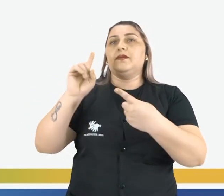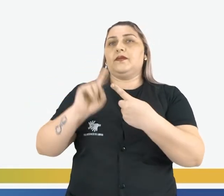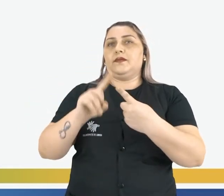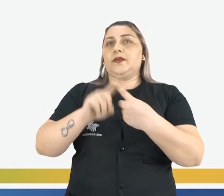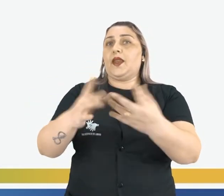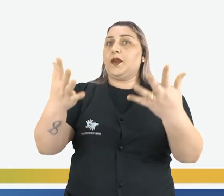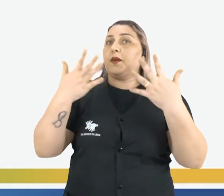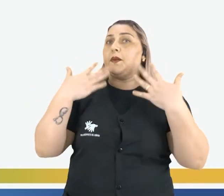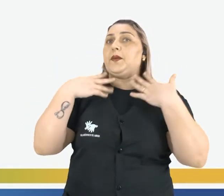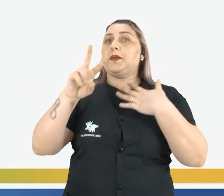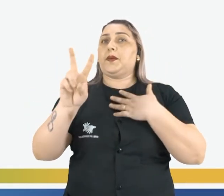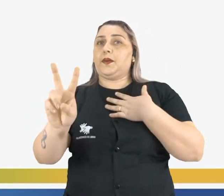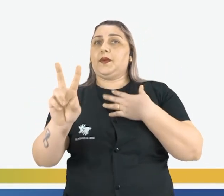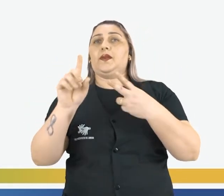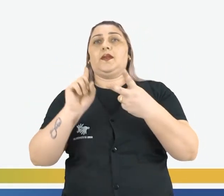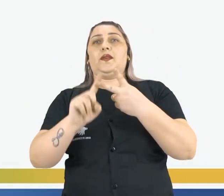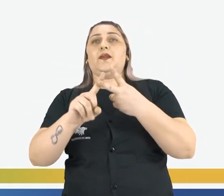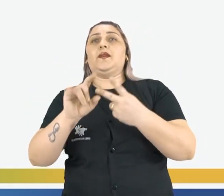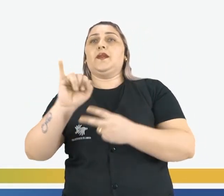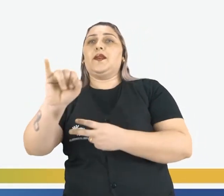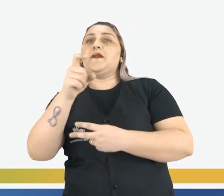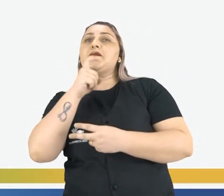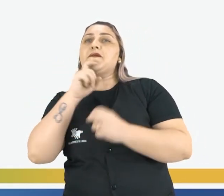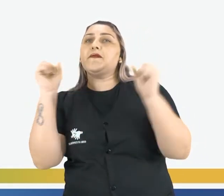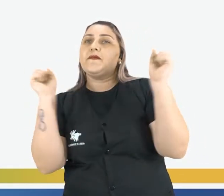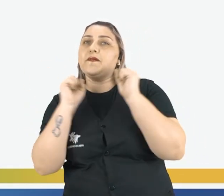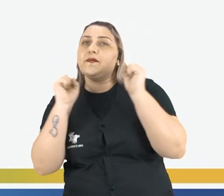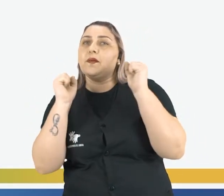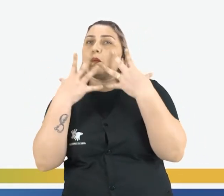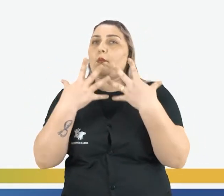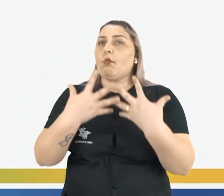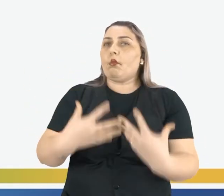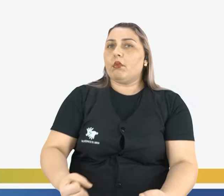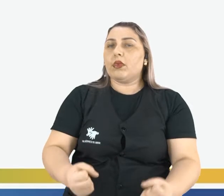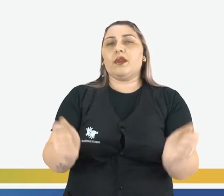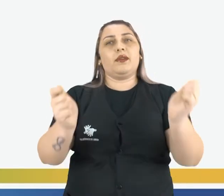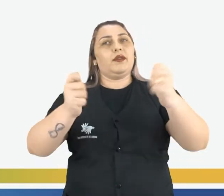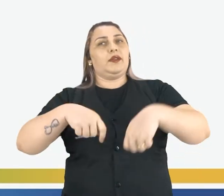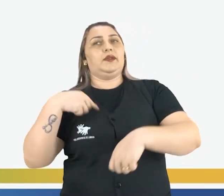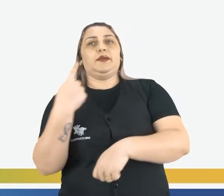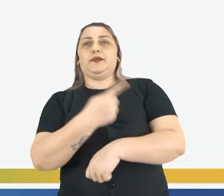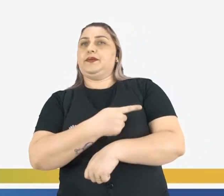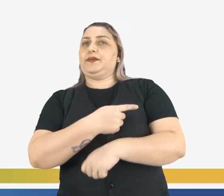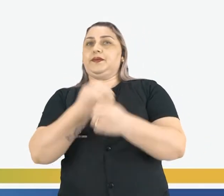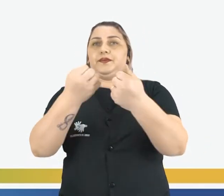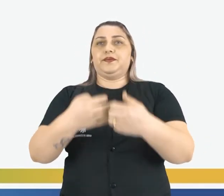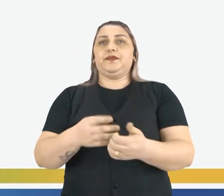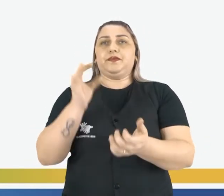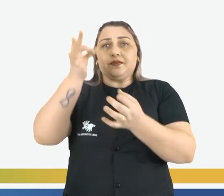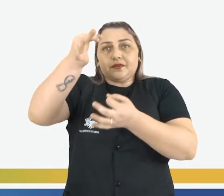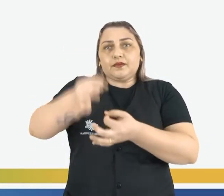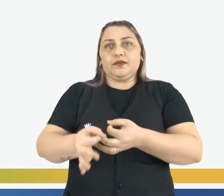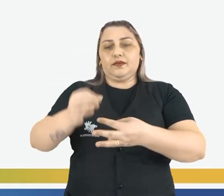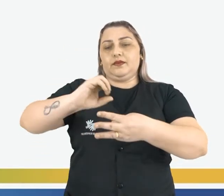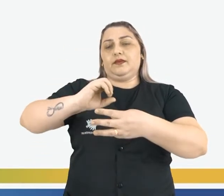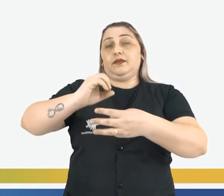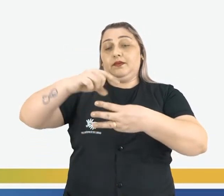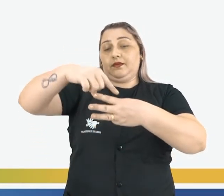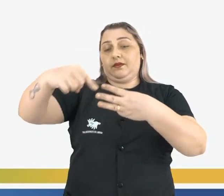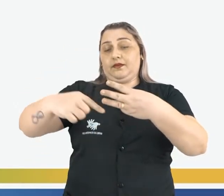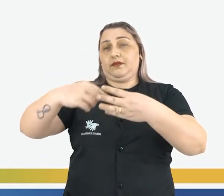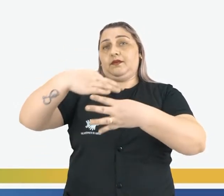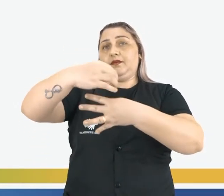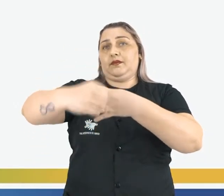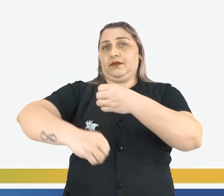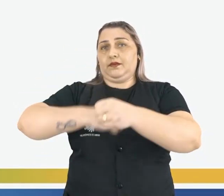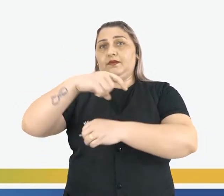que é quente e úmida e a outra que é quente e seca. Então, não dá para a gente definir bem direitinho essas 4 estações. A gente vê